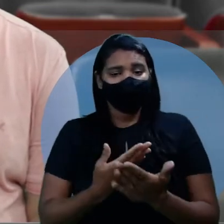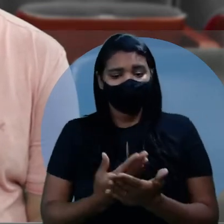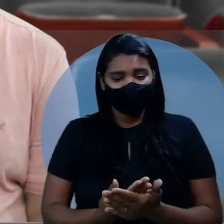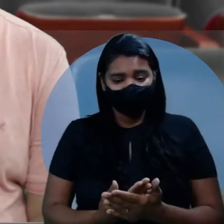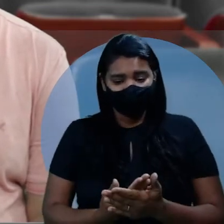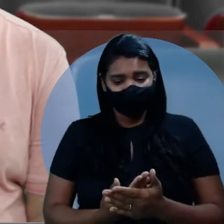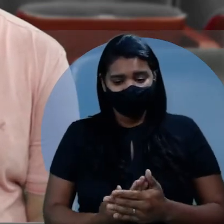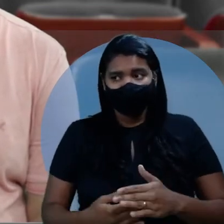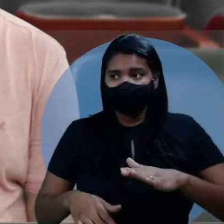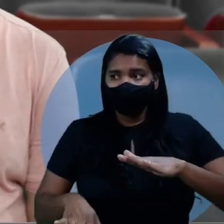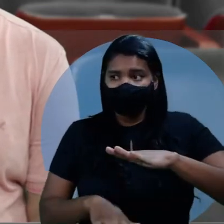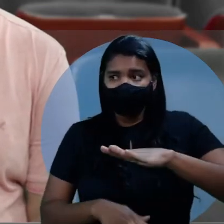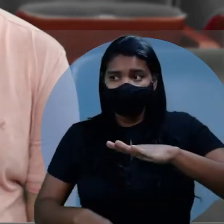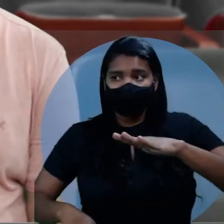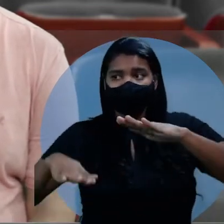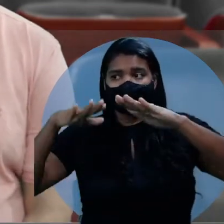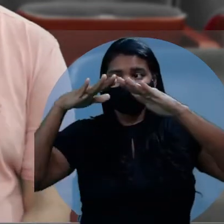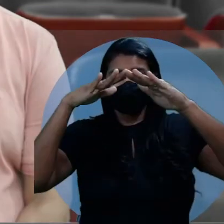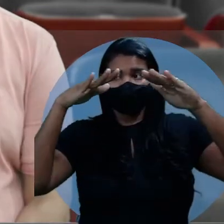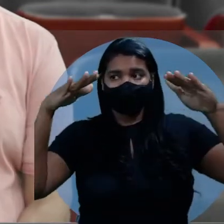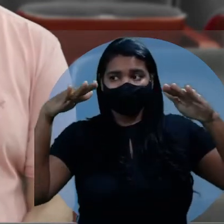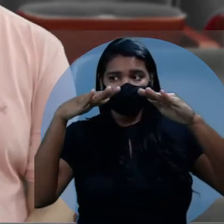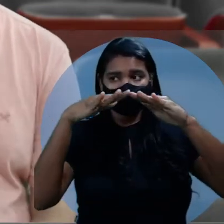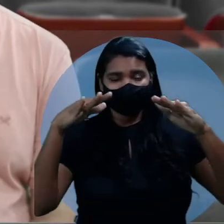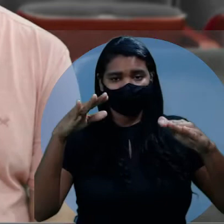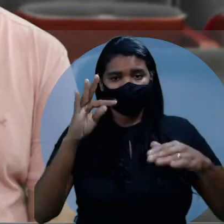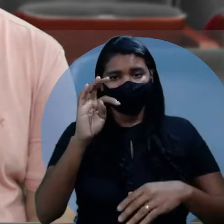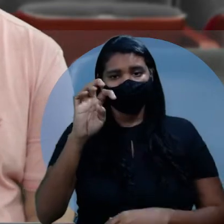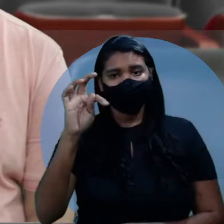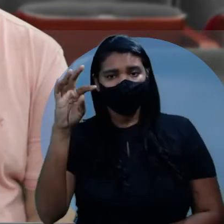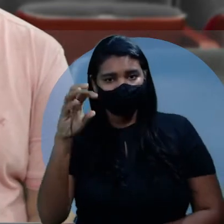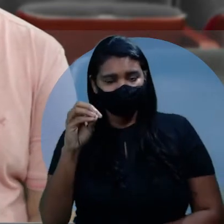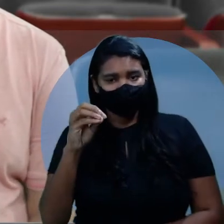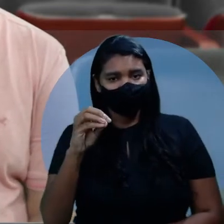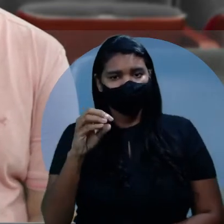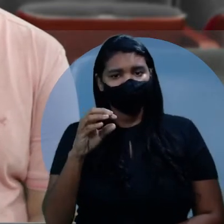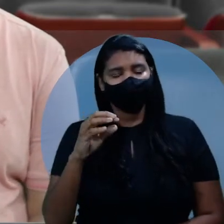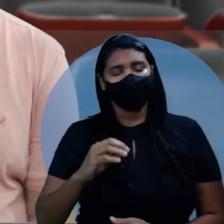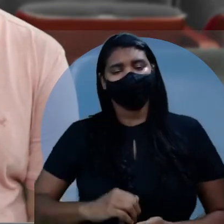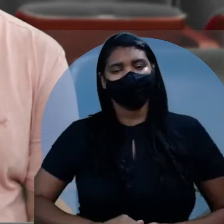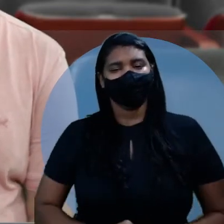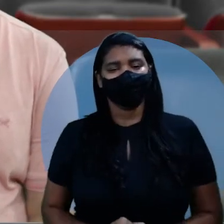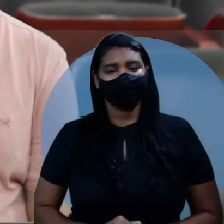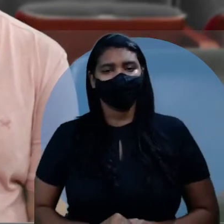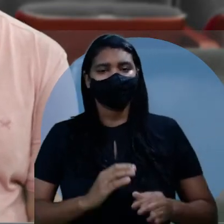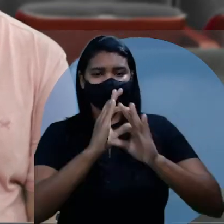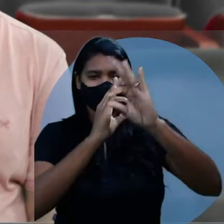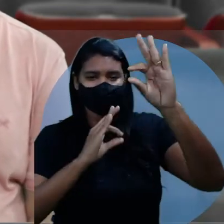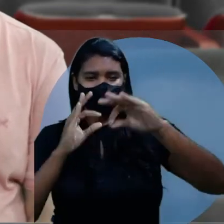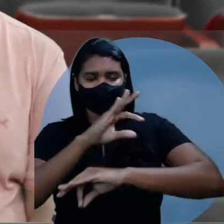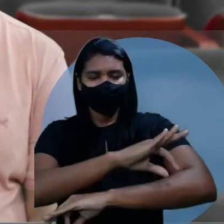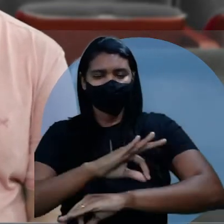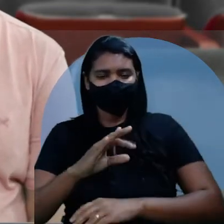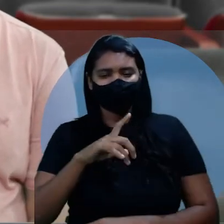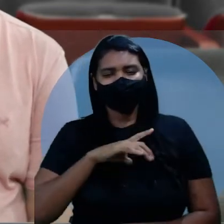até o teto. Quem for fazer arquitetura vai ouvir demais essa expressão, pé direito. Né? E ele tem o seu estilo